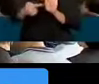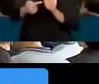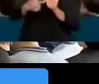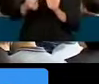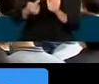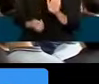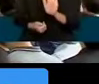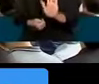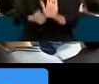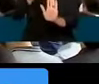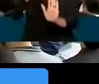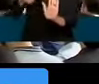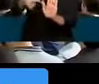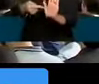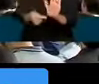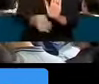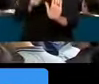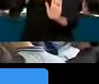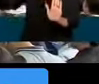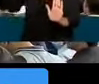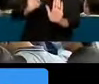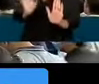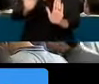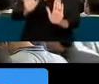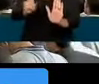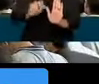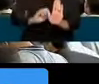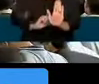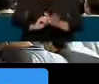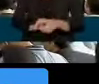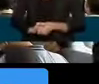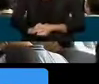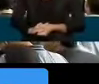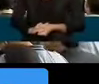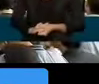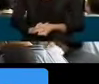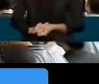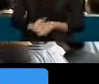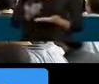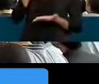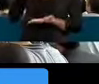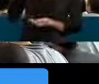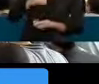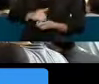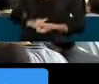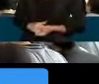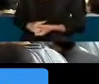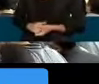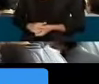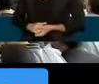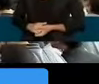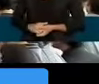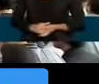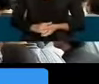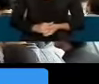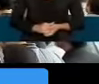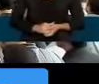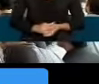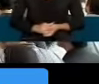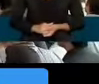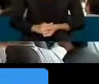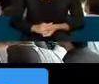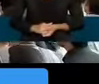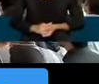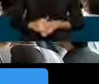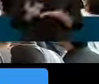Tá vendo? Aqui, olha, aqui, olha, pra você ver, olha. É, você não tá me mostrando pra sair? Ora, porra! Então, é